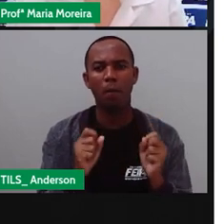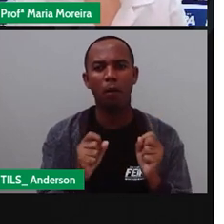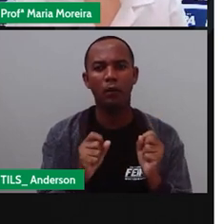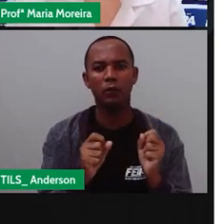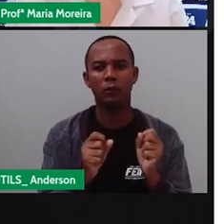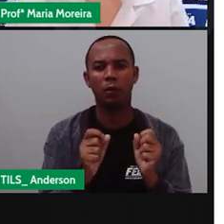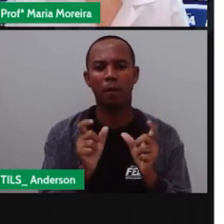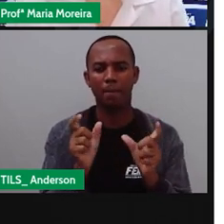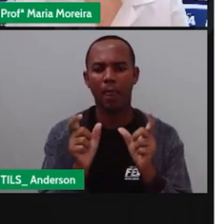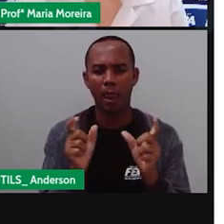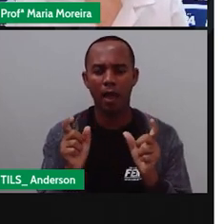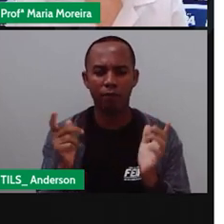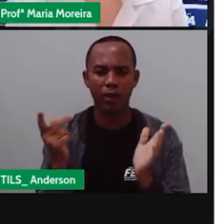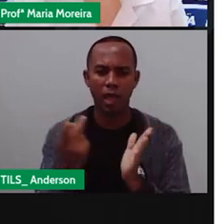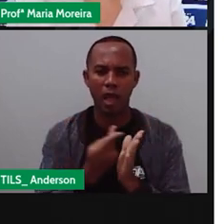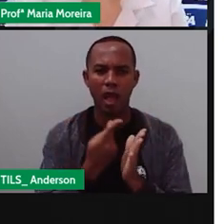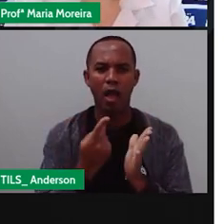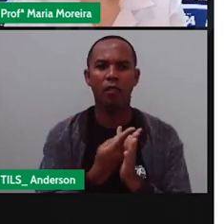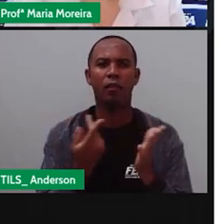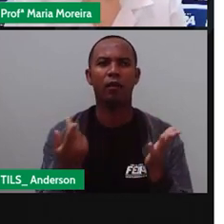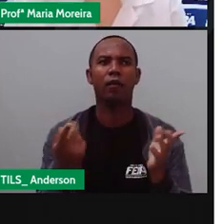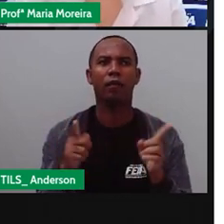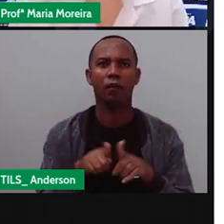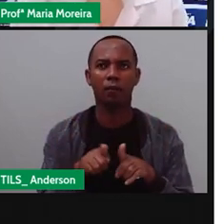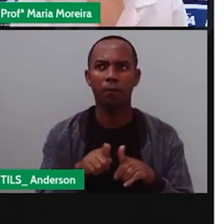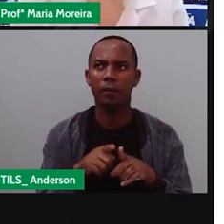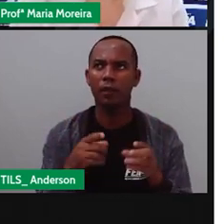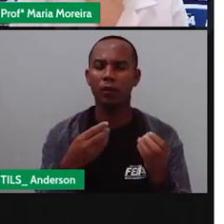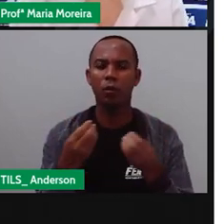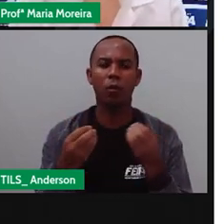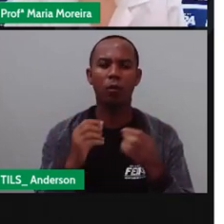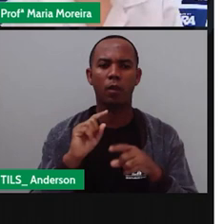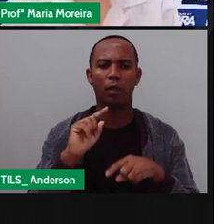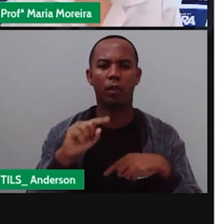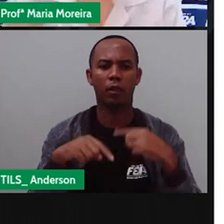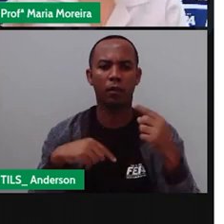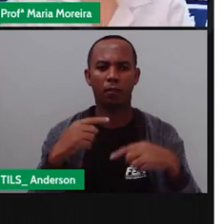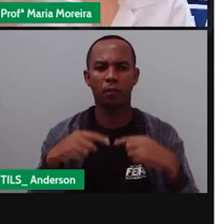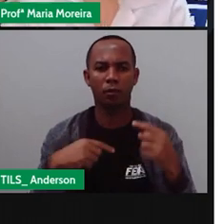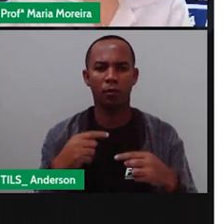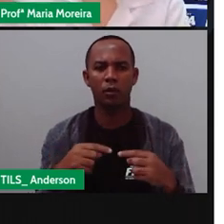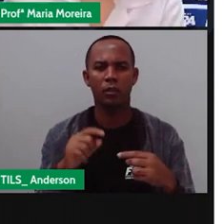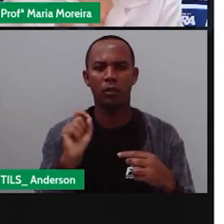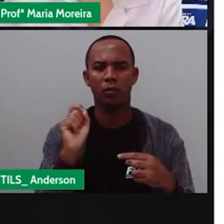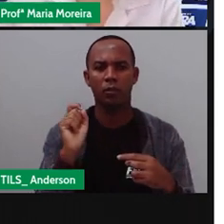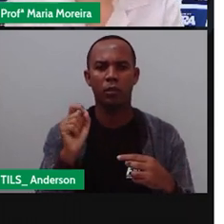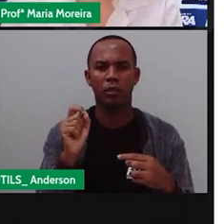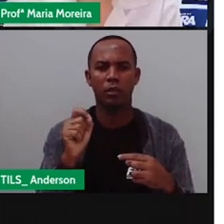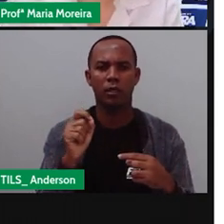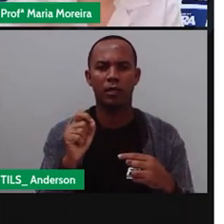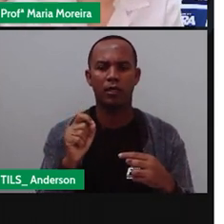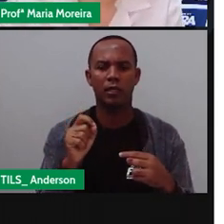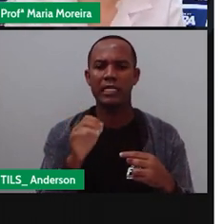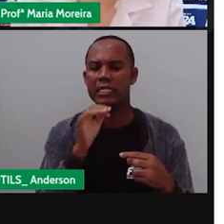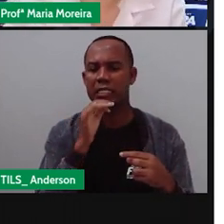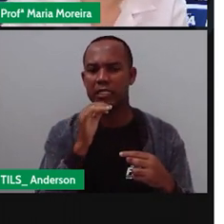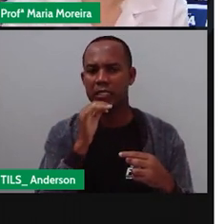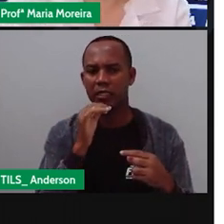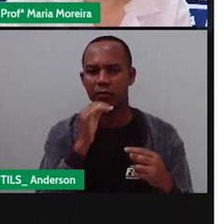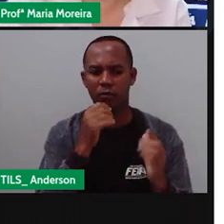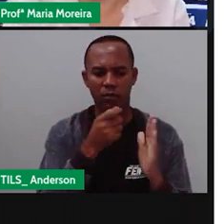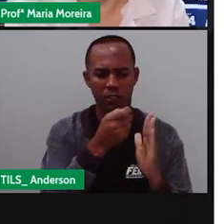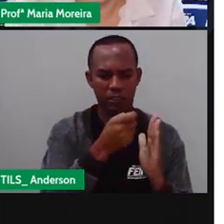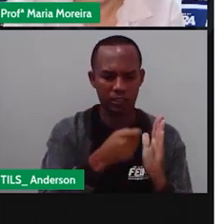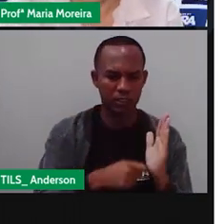palavra errada. Não é isso? Ali eu posso errar. Para depois eu passar o que a gente chama de passar a limpo, transcrever, passar